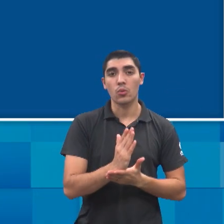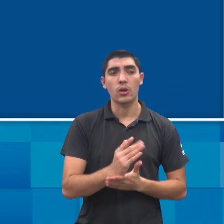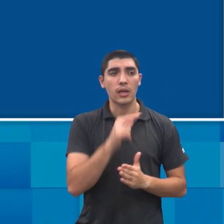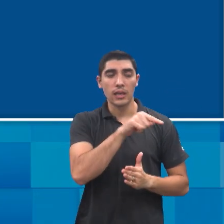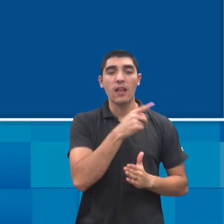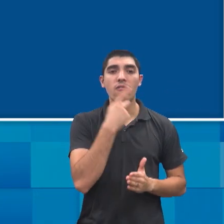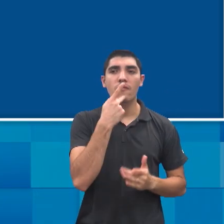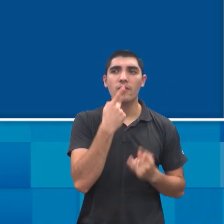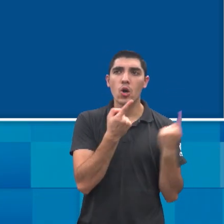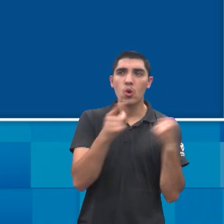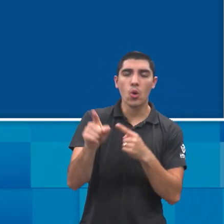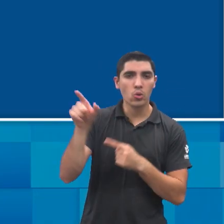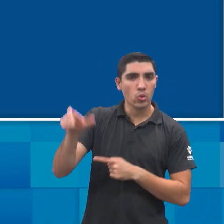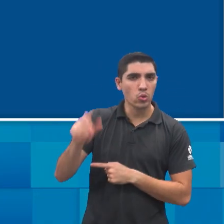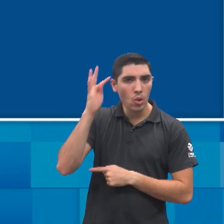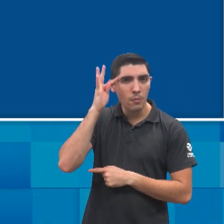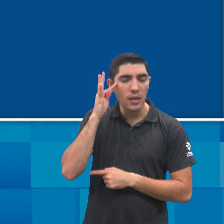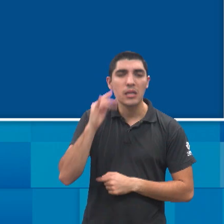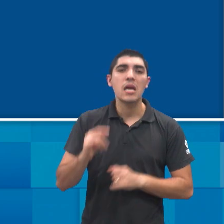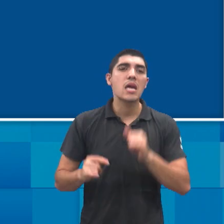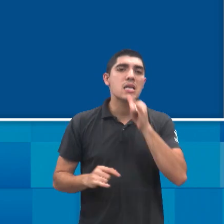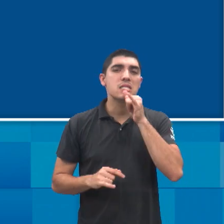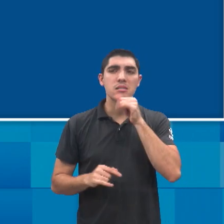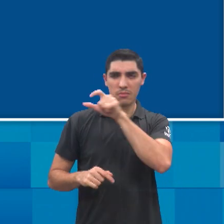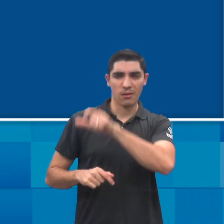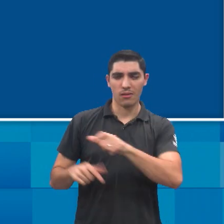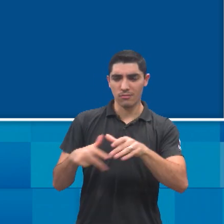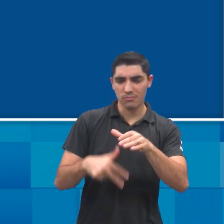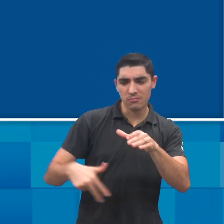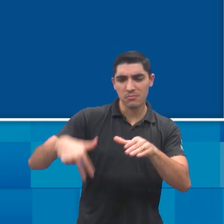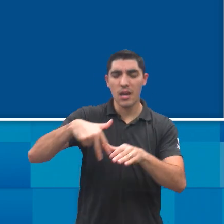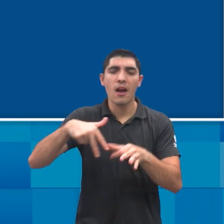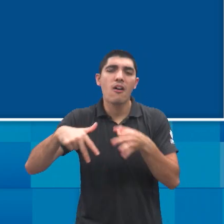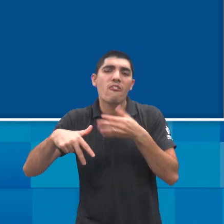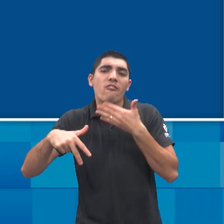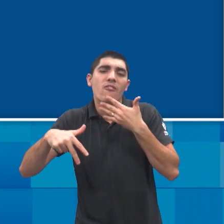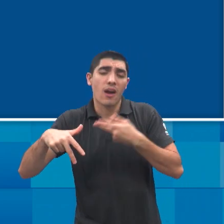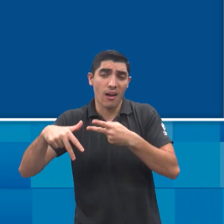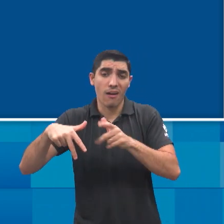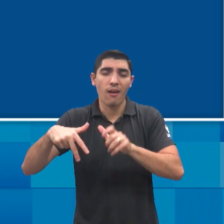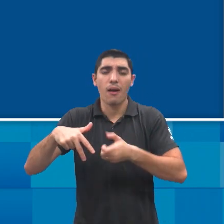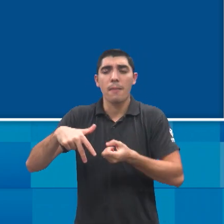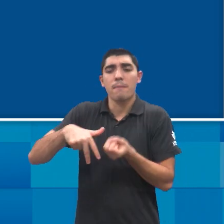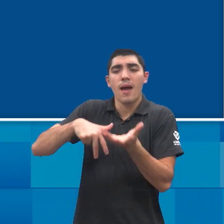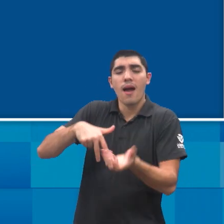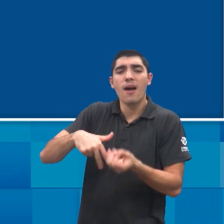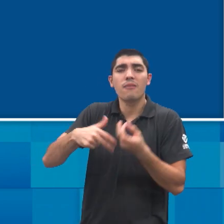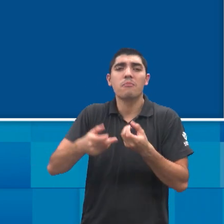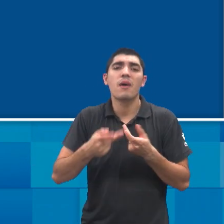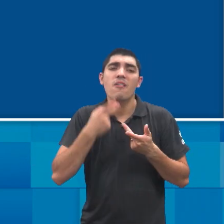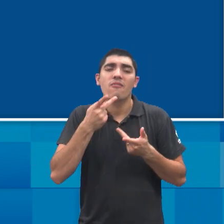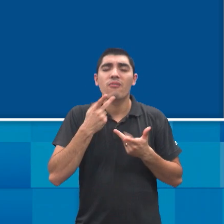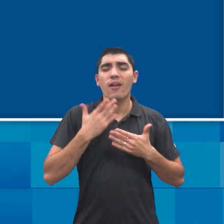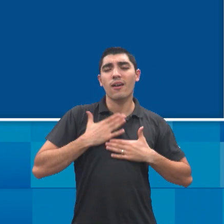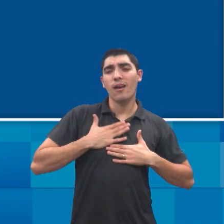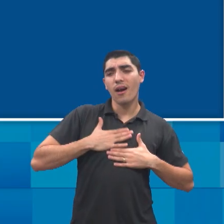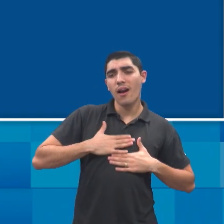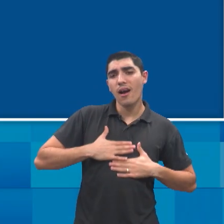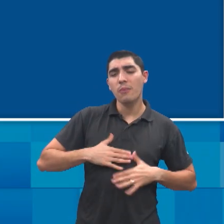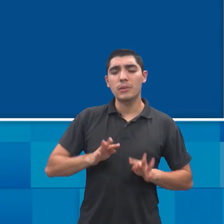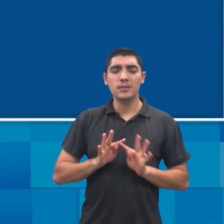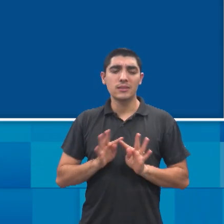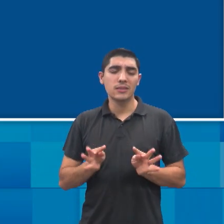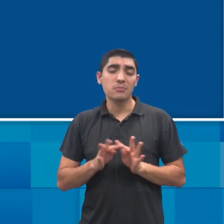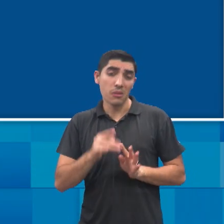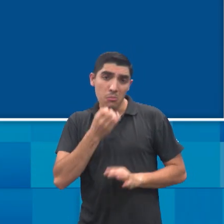faço ao vereador, porque falar manso é muito bom, mas a gente precisa trabalhar com a verdade, porque senão fica parecendo para quem